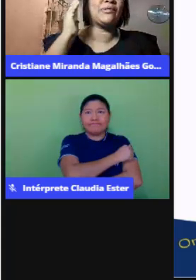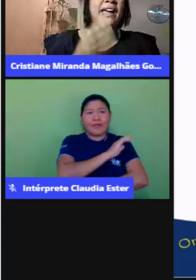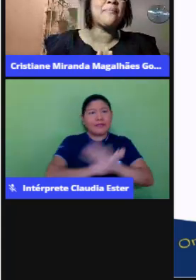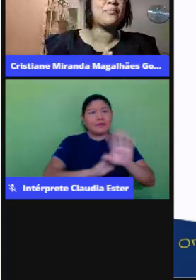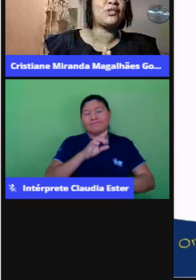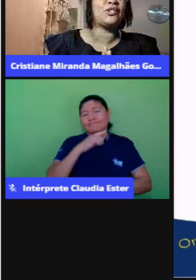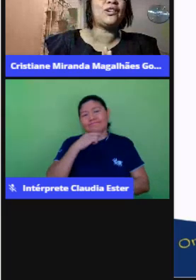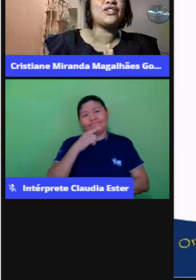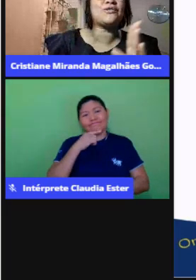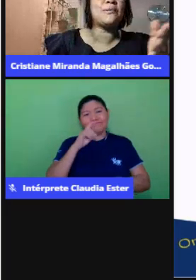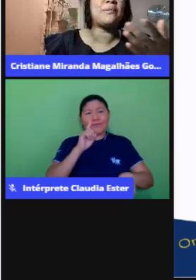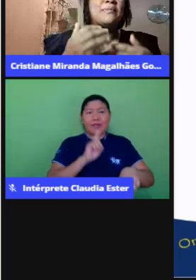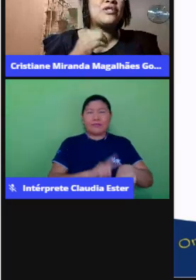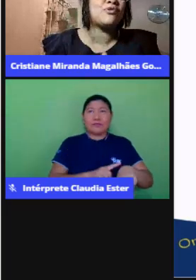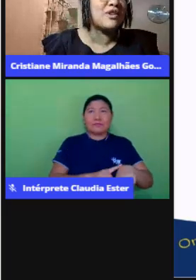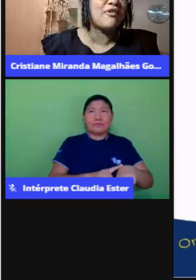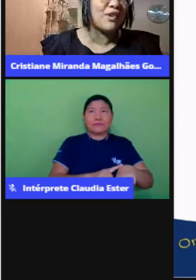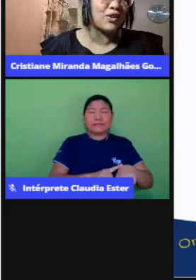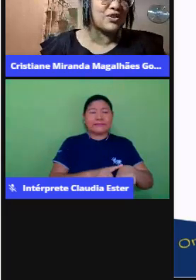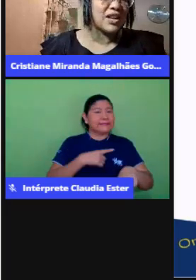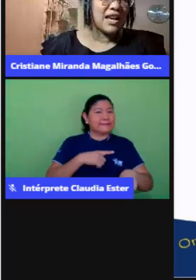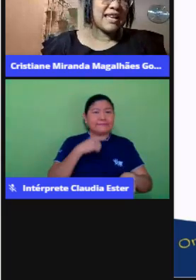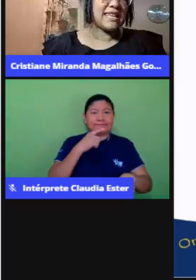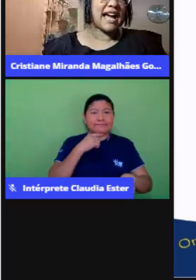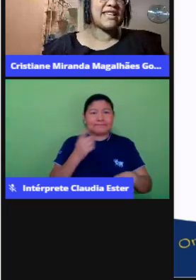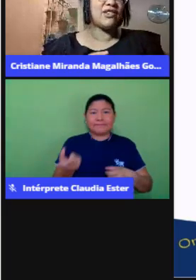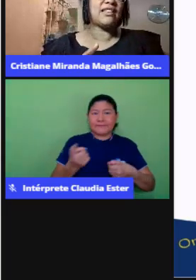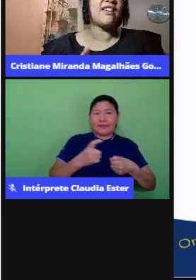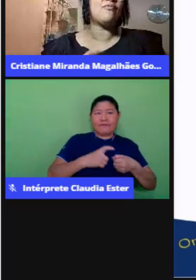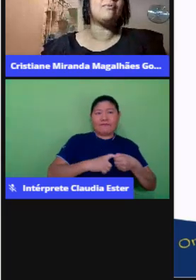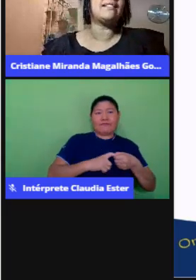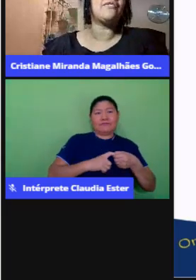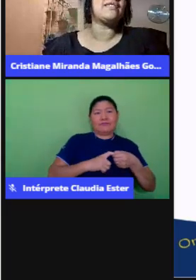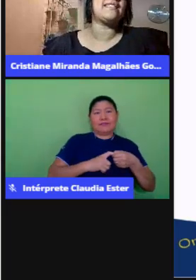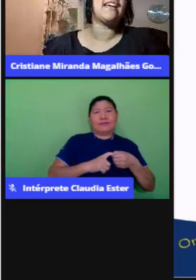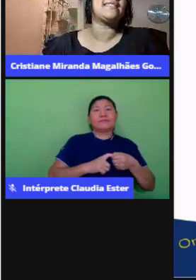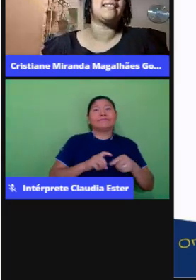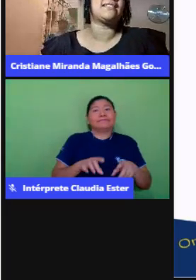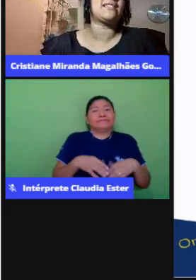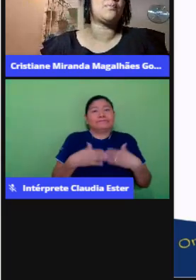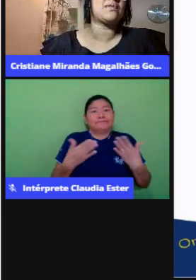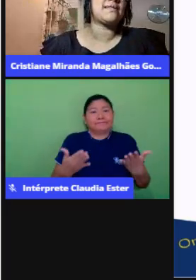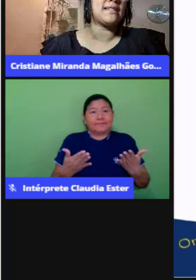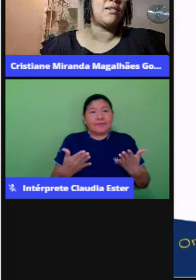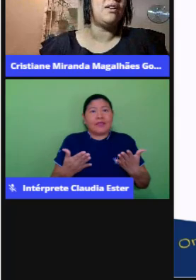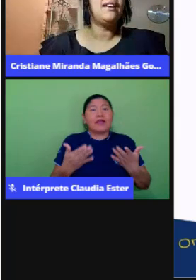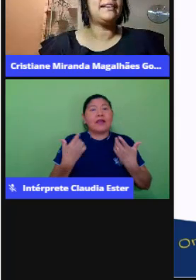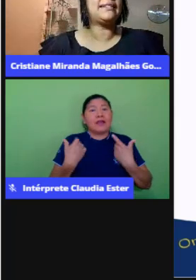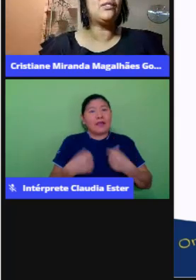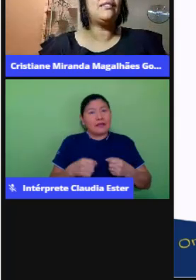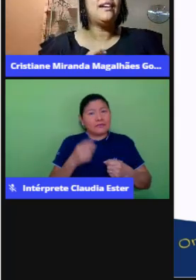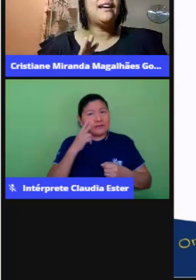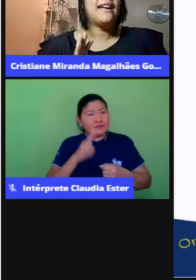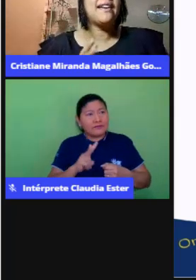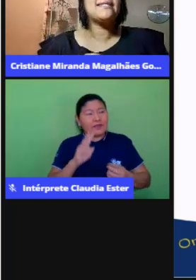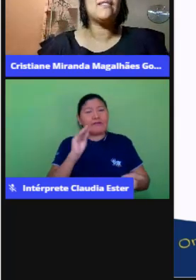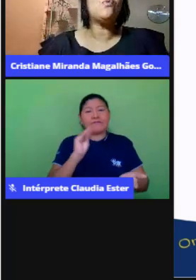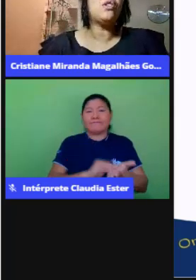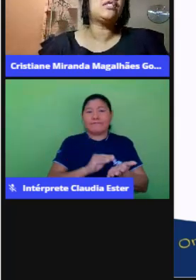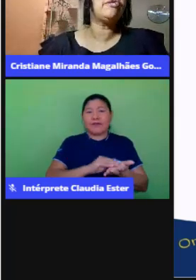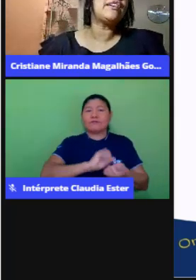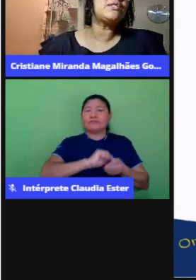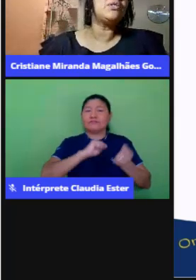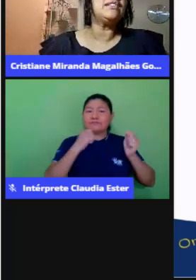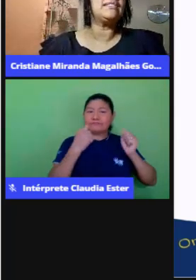mas o meu tempo cronológico não permite com que eu volte. E aí eu tenho uma deficiência da transposição. Então, esse